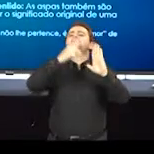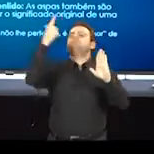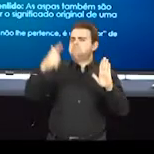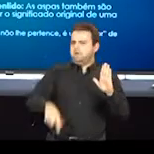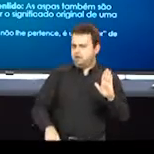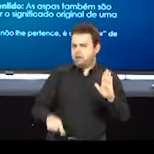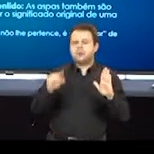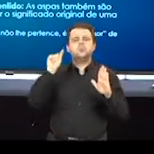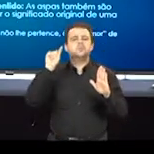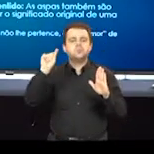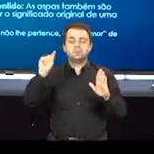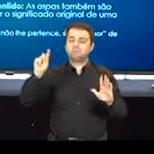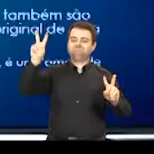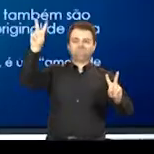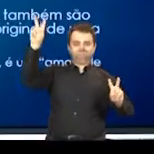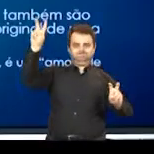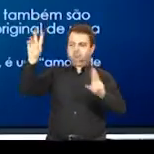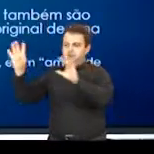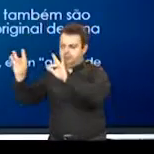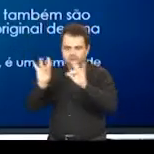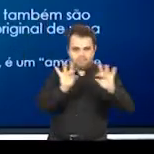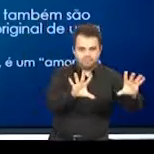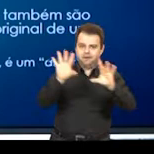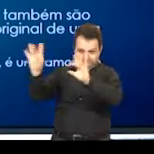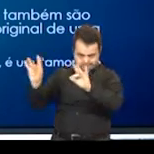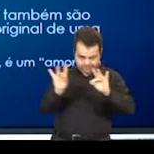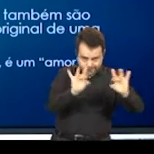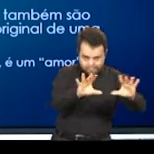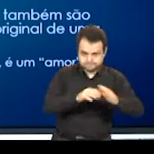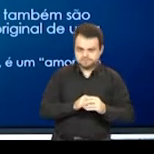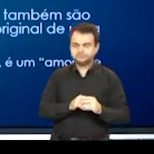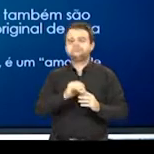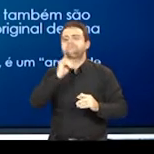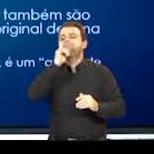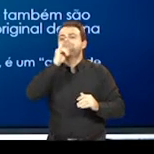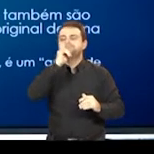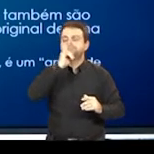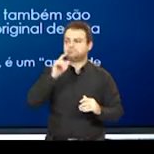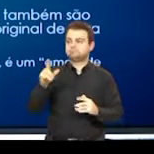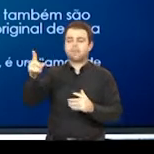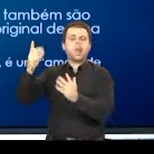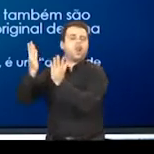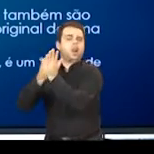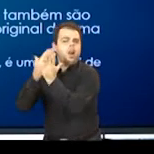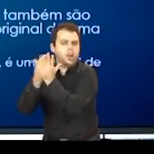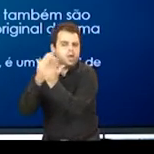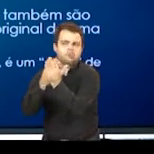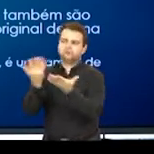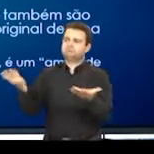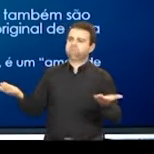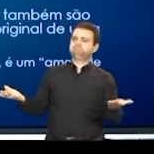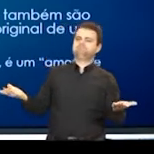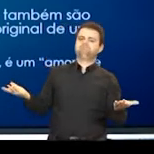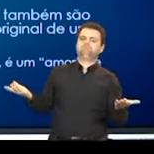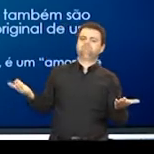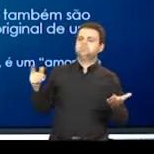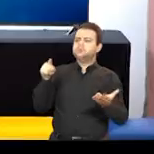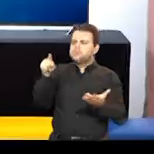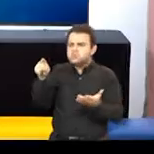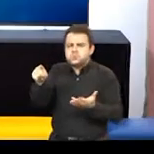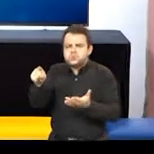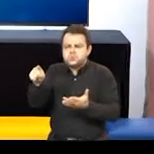é a citação direta. Quando você vai citar o trecho de um livro, quando você vai copiar na